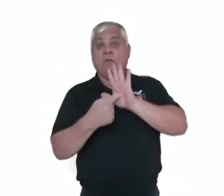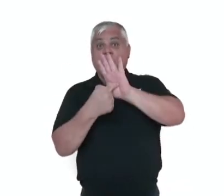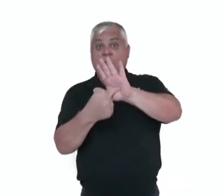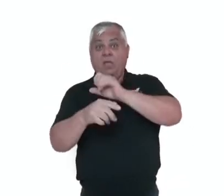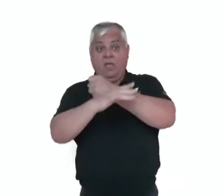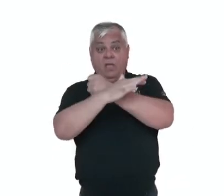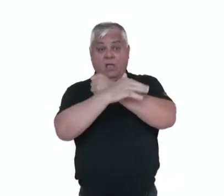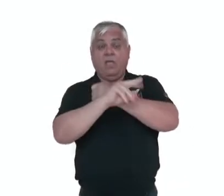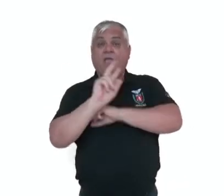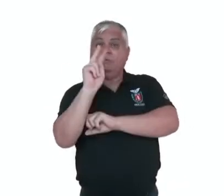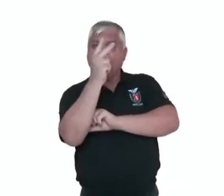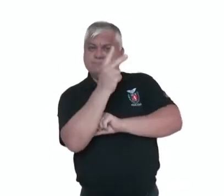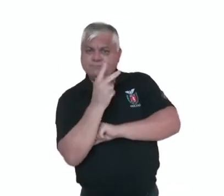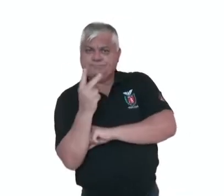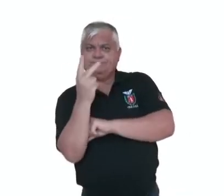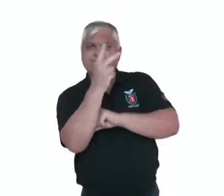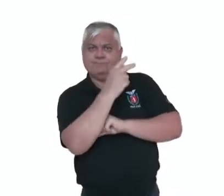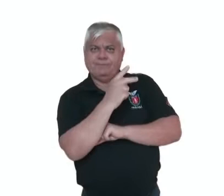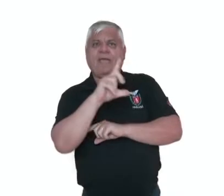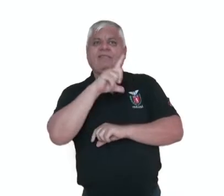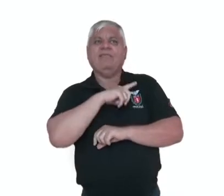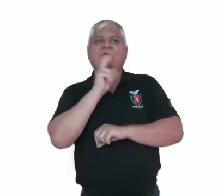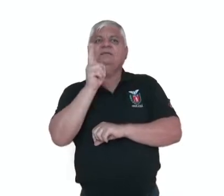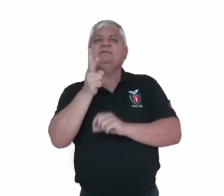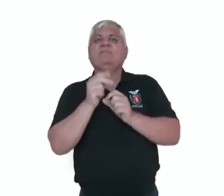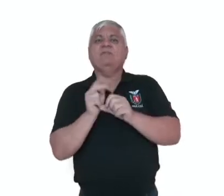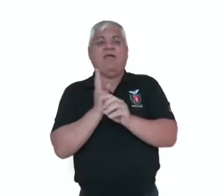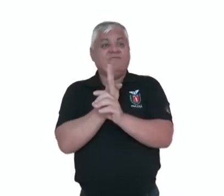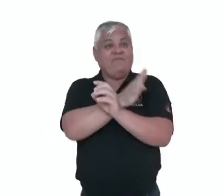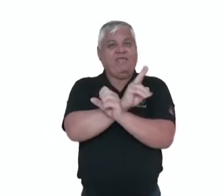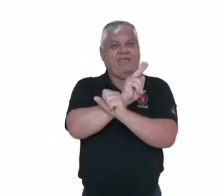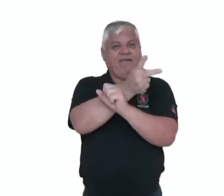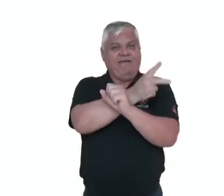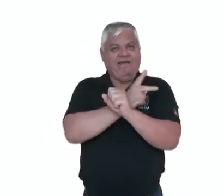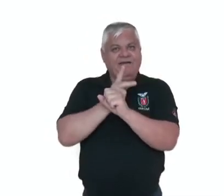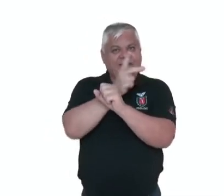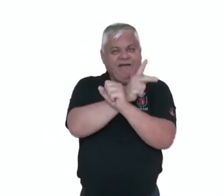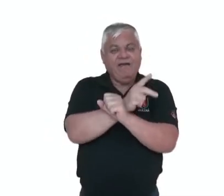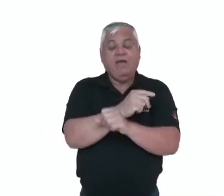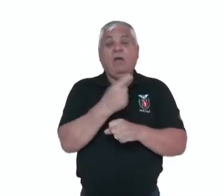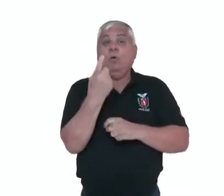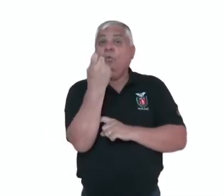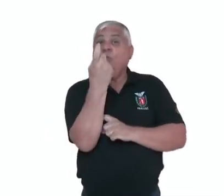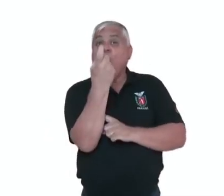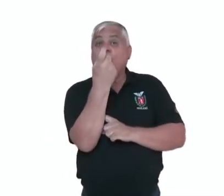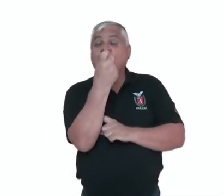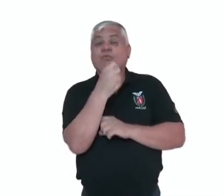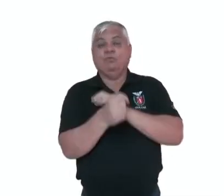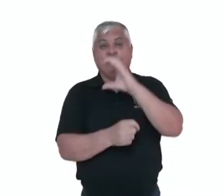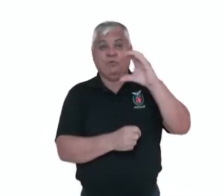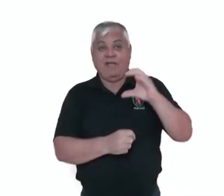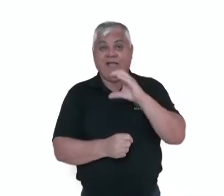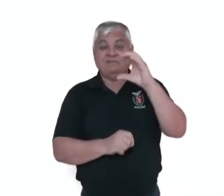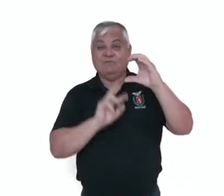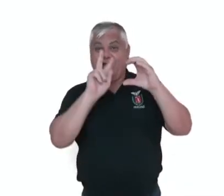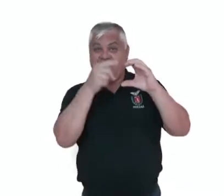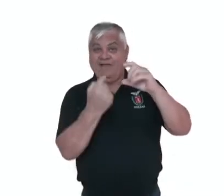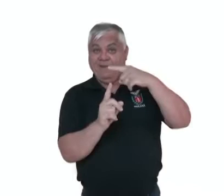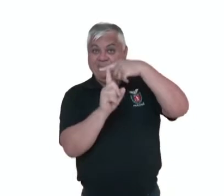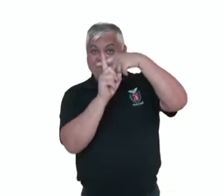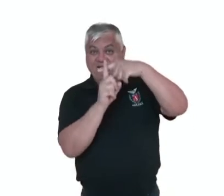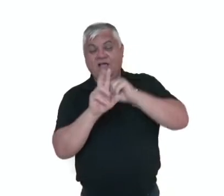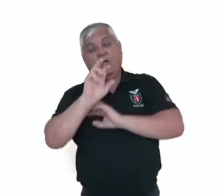de hidrogênio, né, à frente da fórmula molecular, formando como único cátion H+,